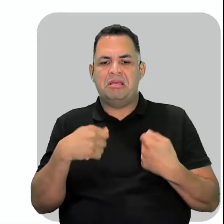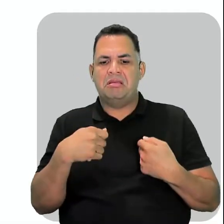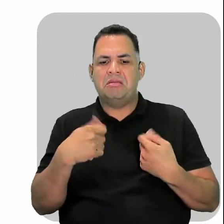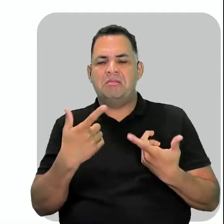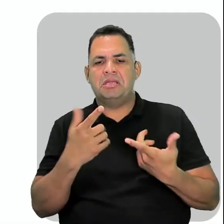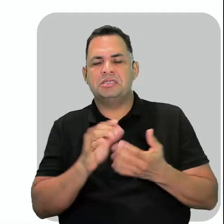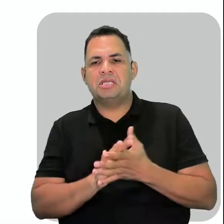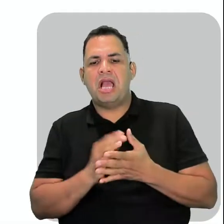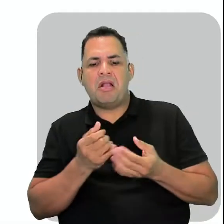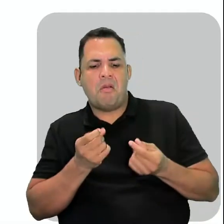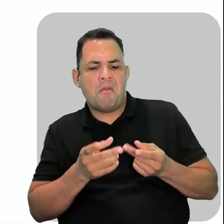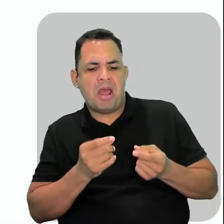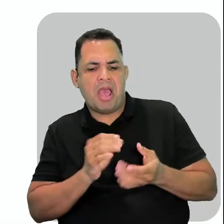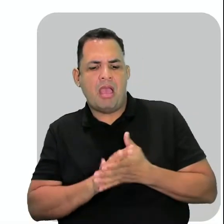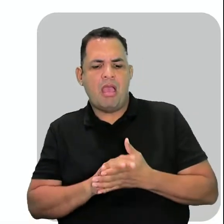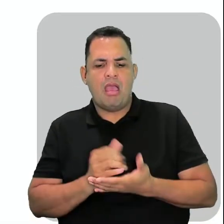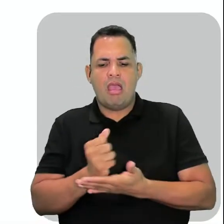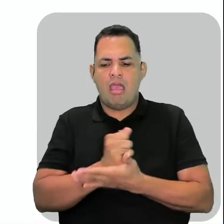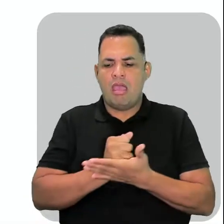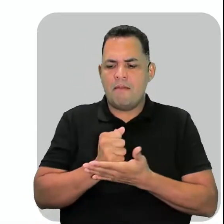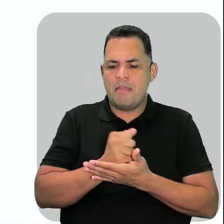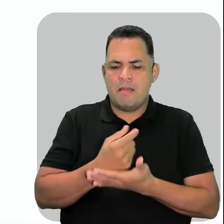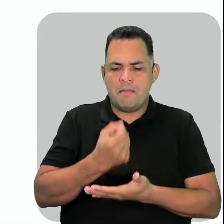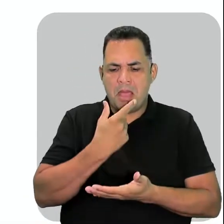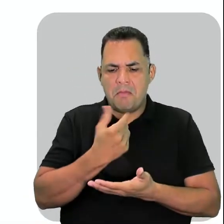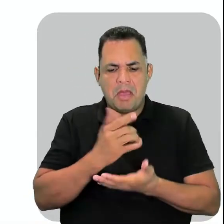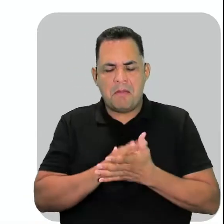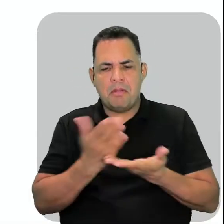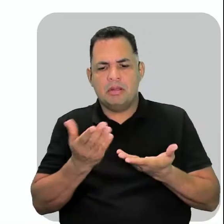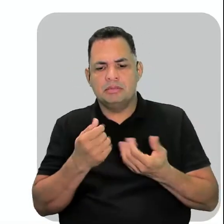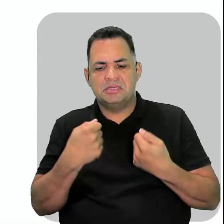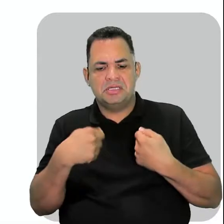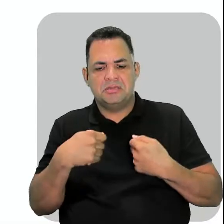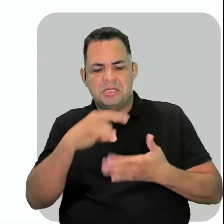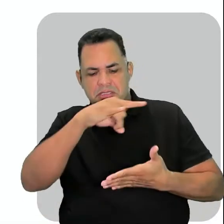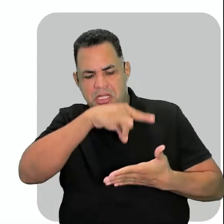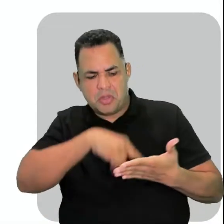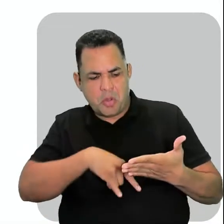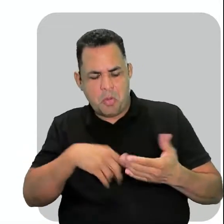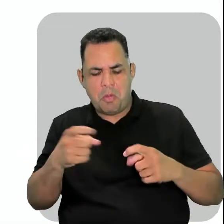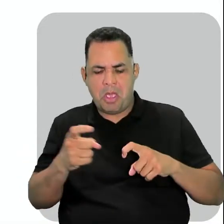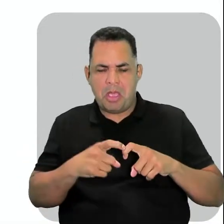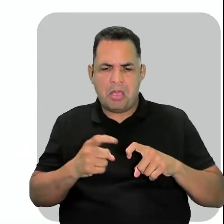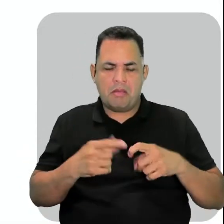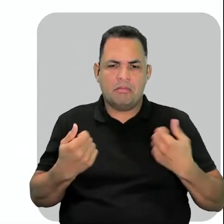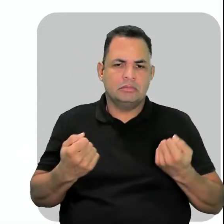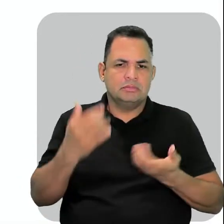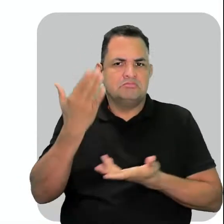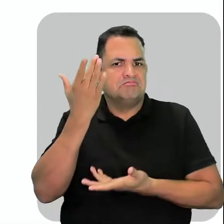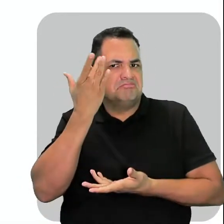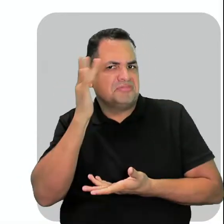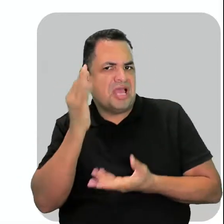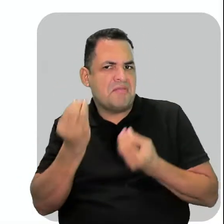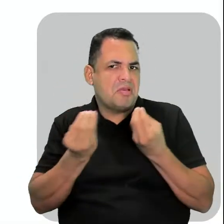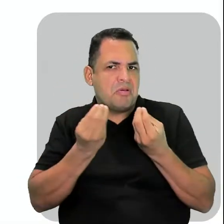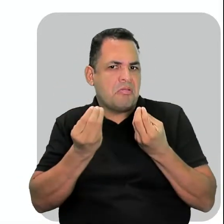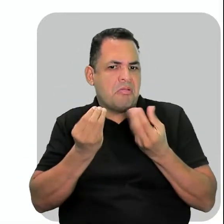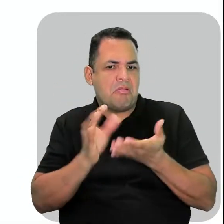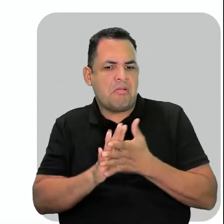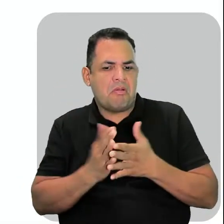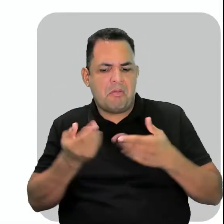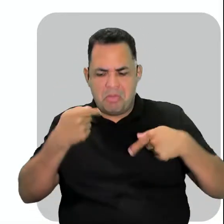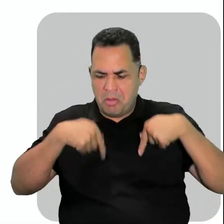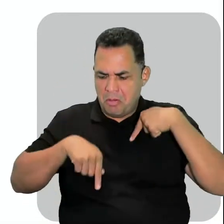ficar comprando remédio de farmácia aleatoriamente sem uma prescrição médica, sem saber como que está o funcionamento do